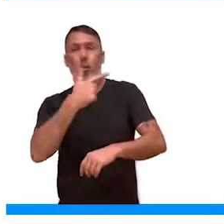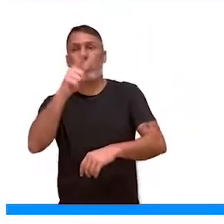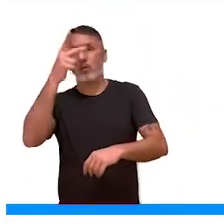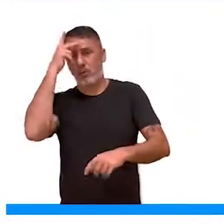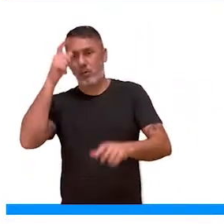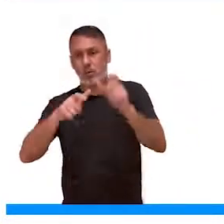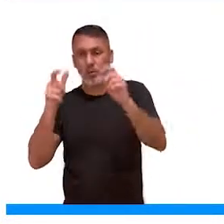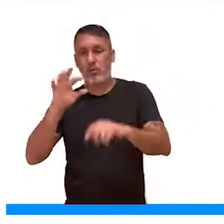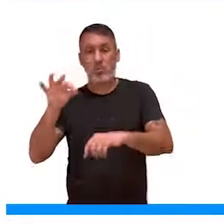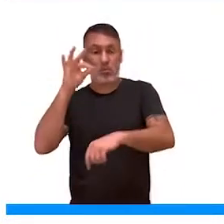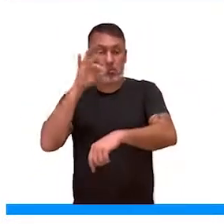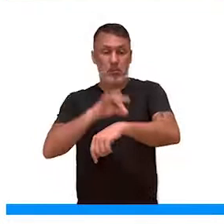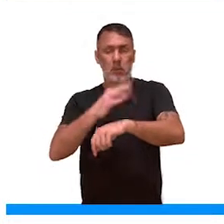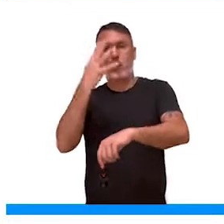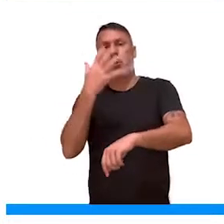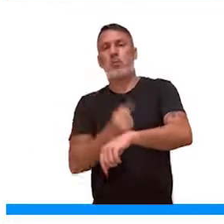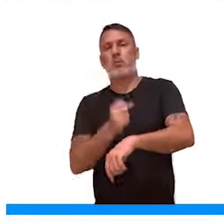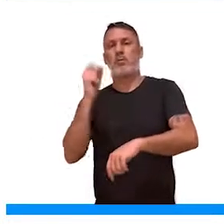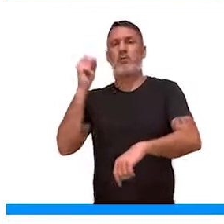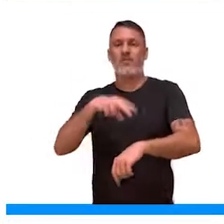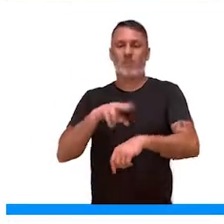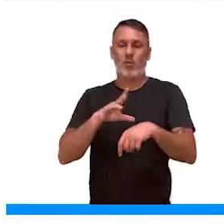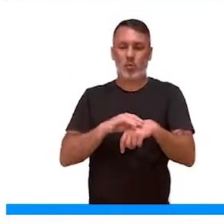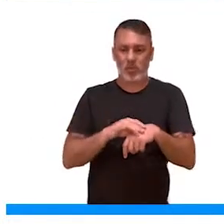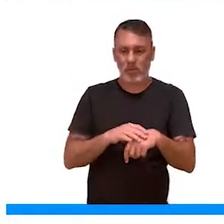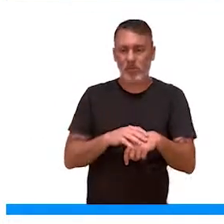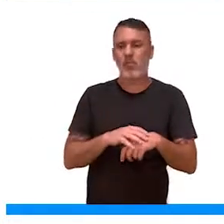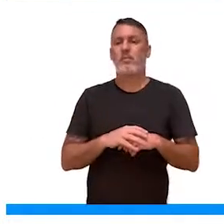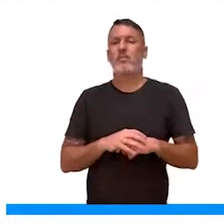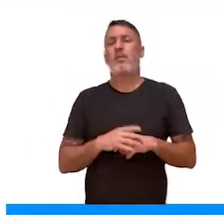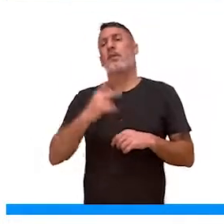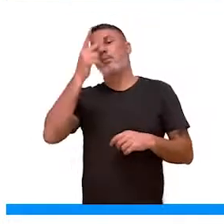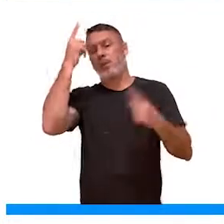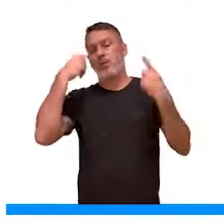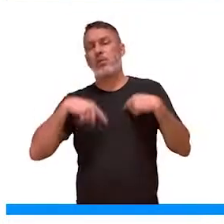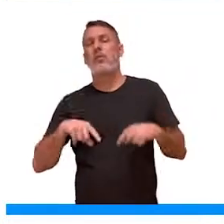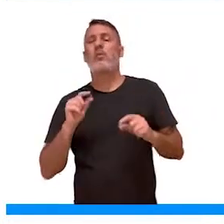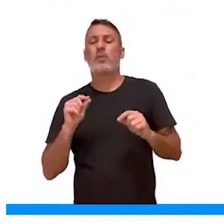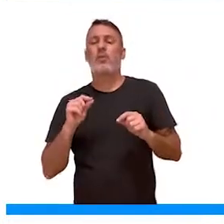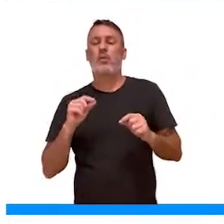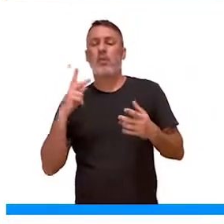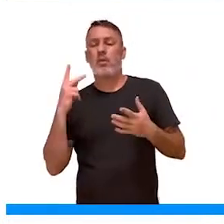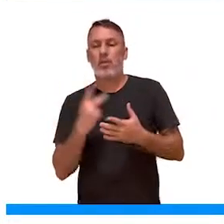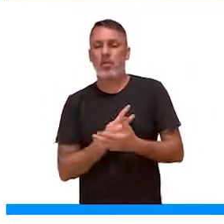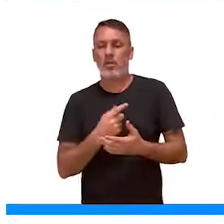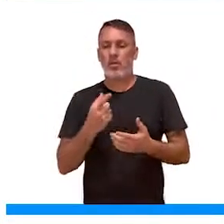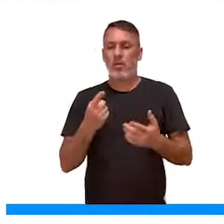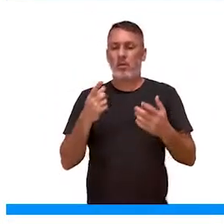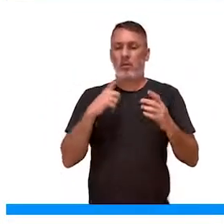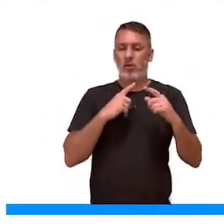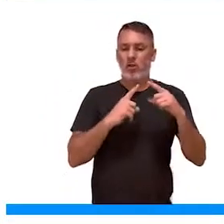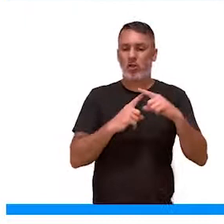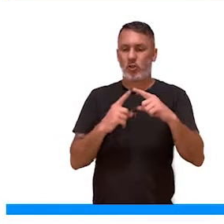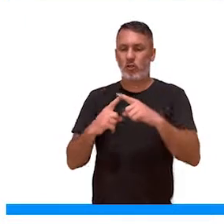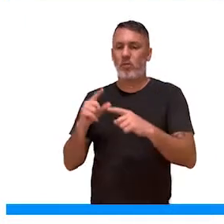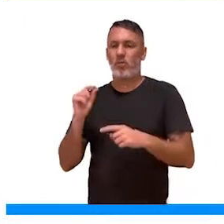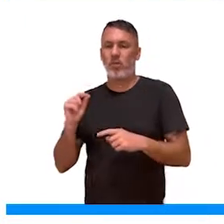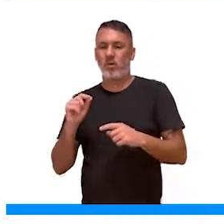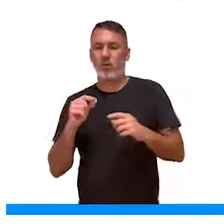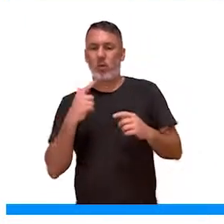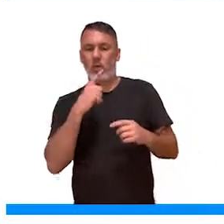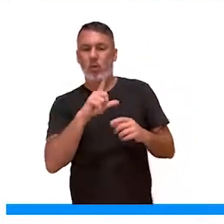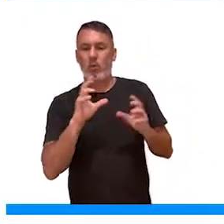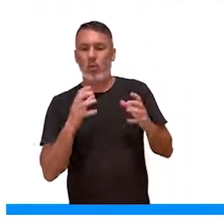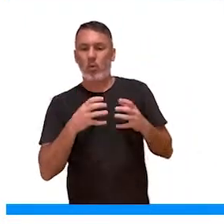picar outras pessoas, ele acaba passando esse protozoário. E a gente tem a leishmaniose cutânea, que é a úlcera